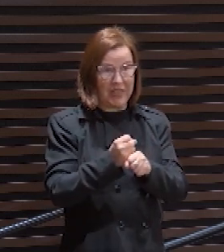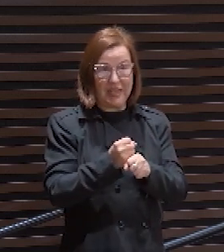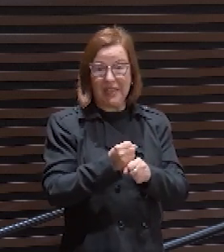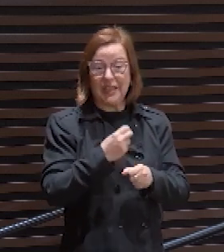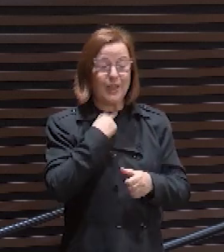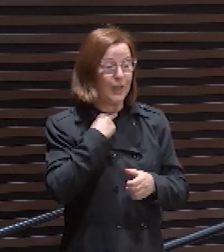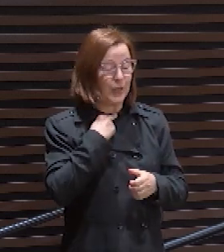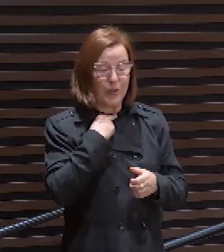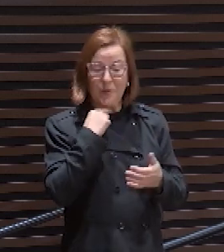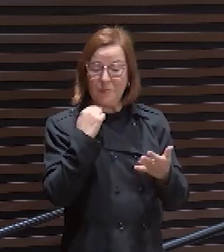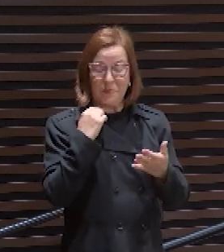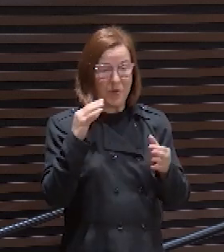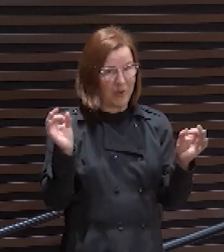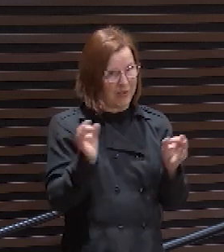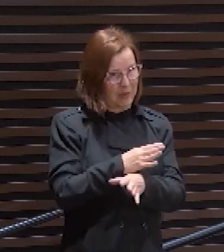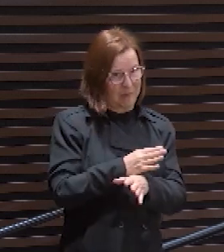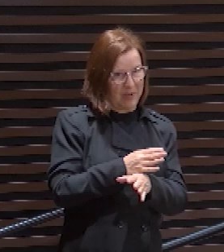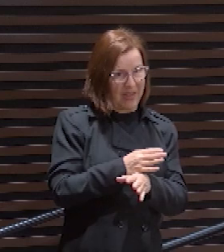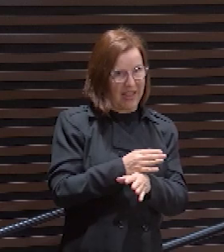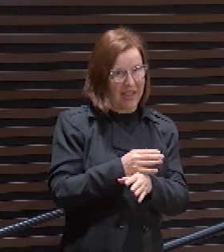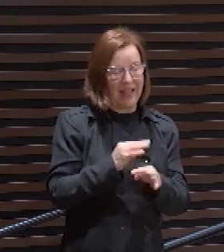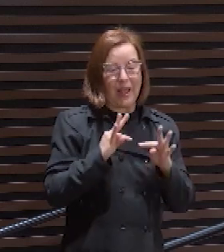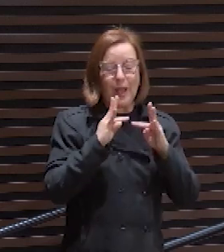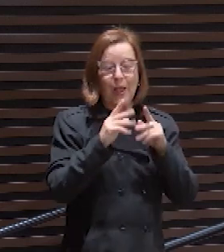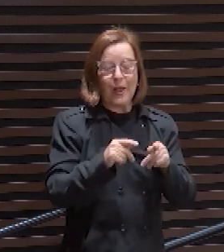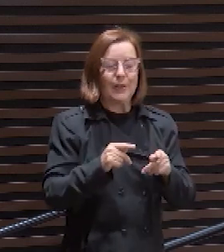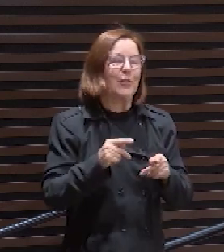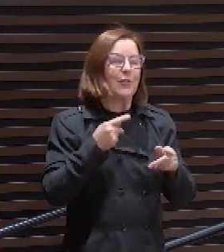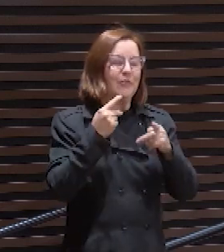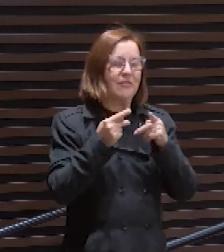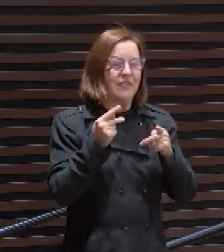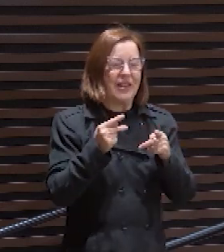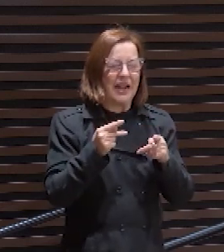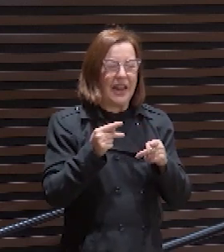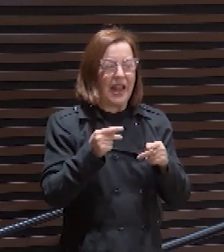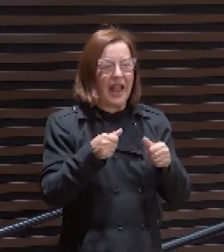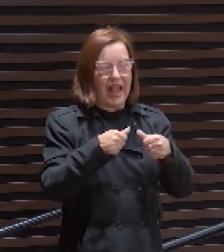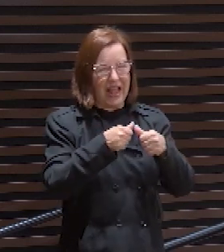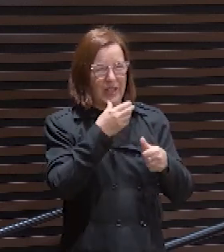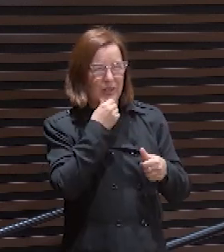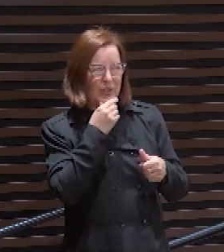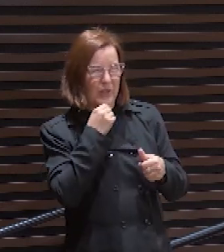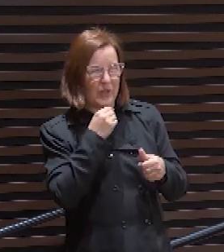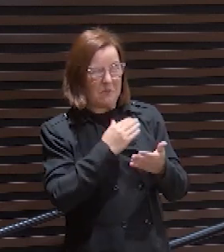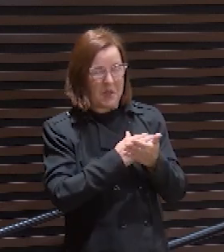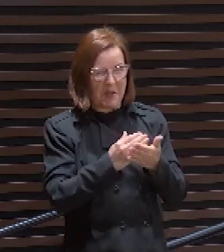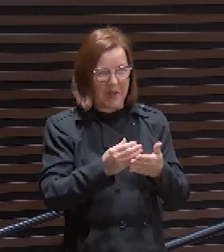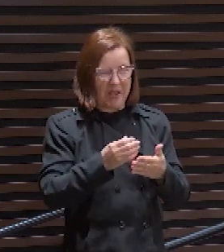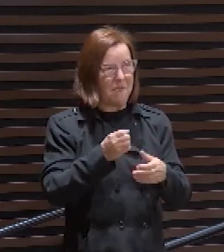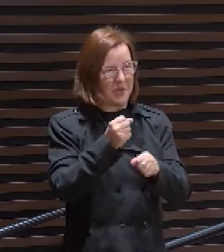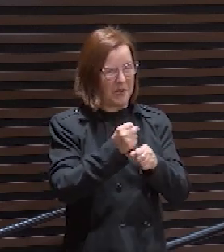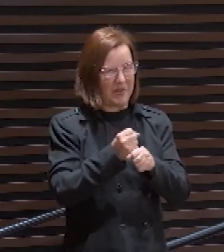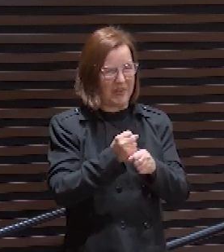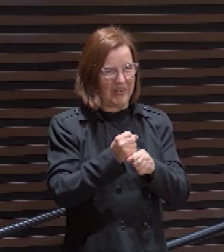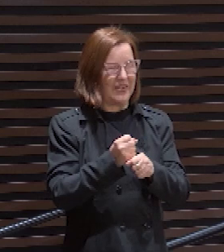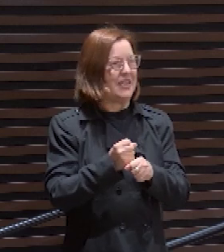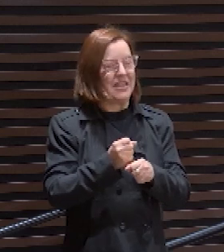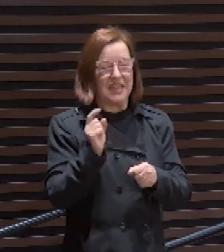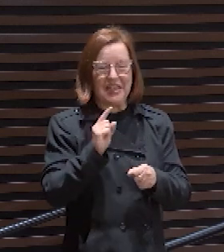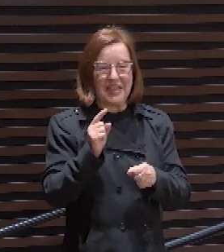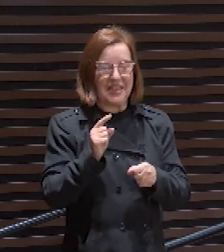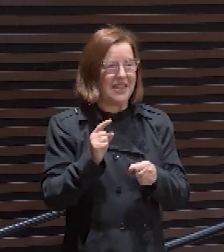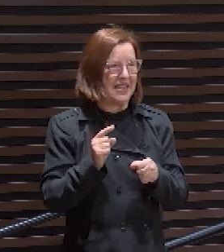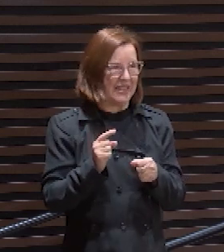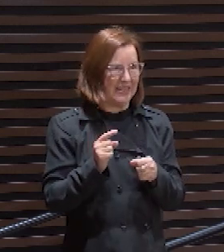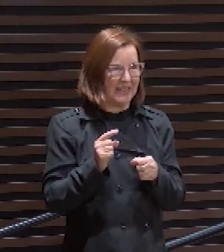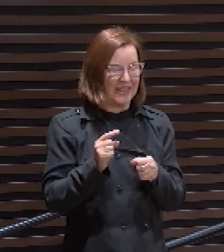dizendo: este homem começou a construir e não pôde acabar. Ou qual é o rei que, indo para combater